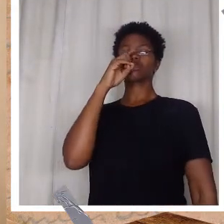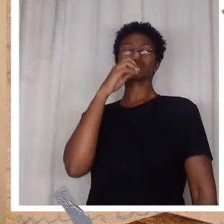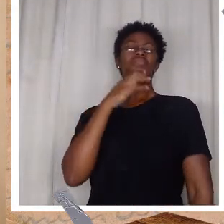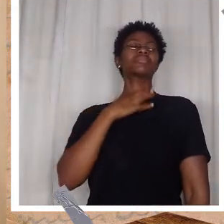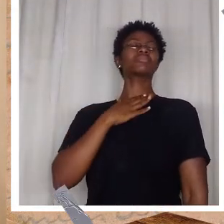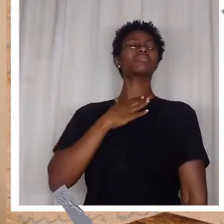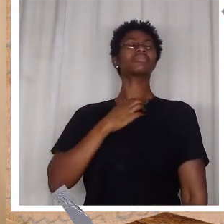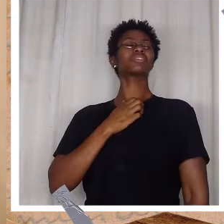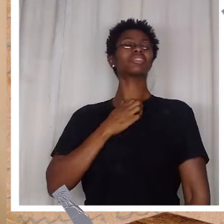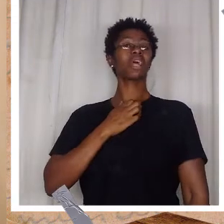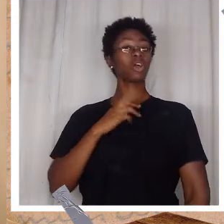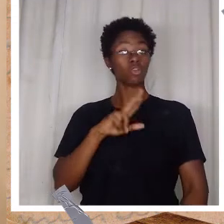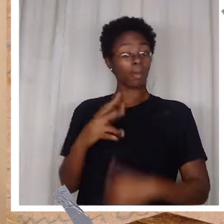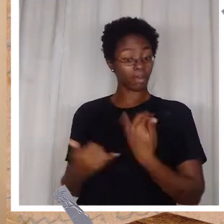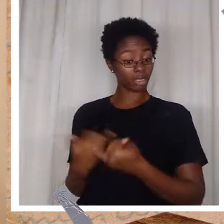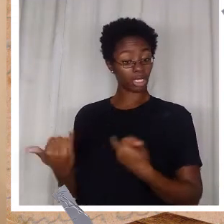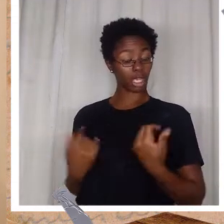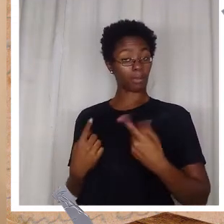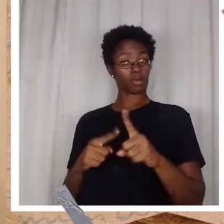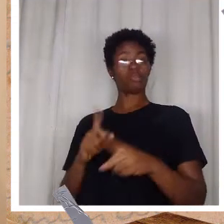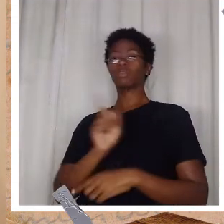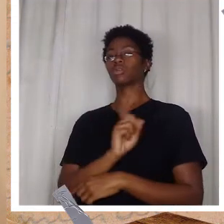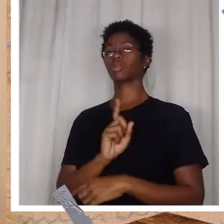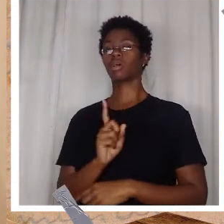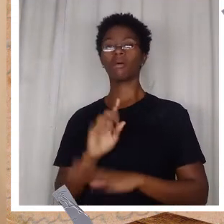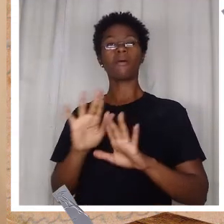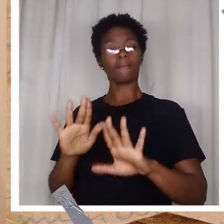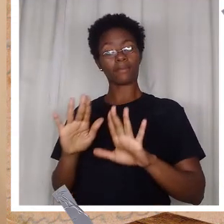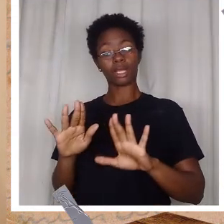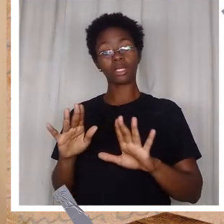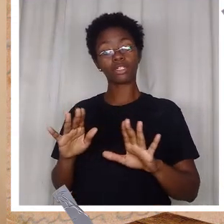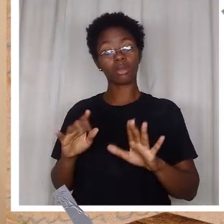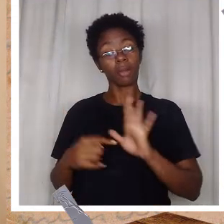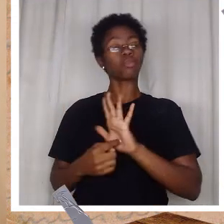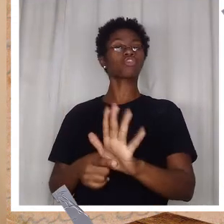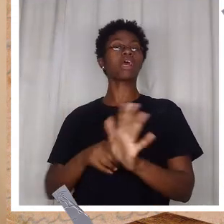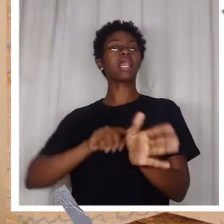nos salões, porque ela entrou em todos os lugares. Ela tem